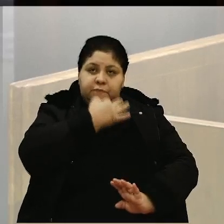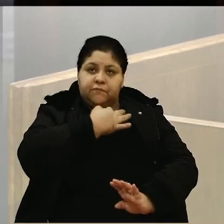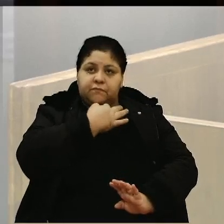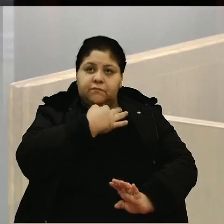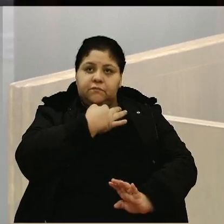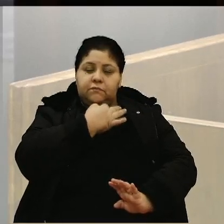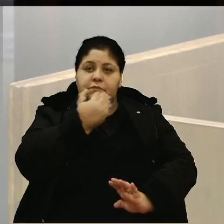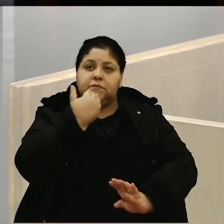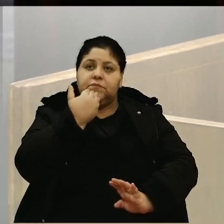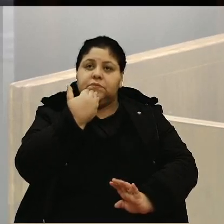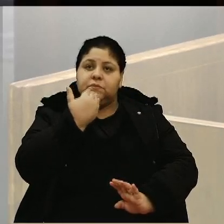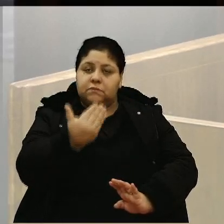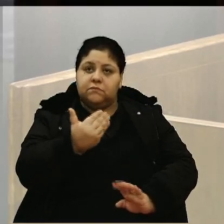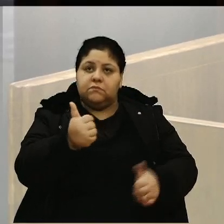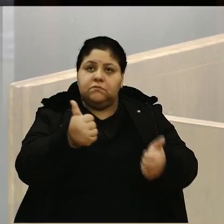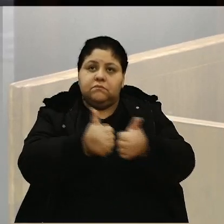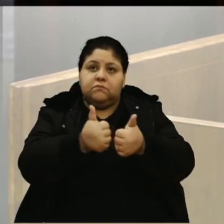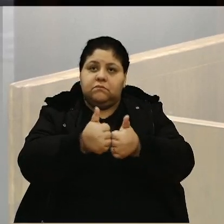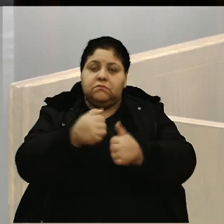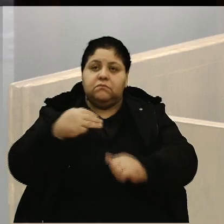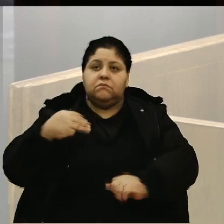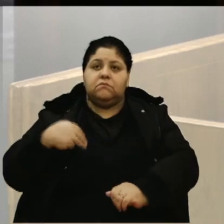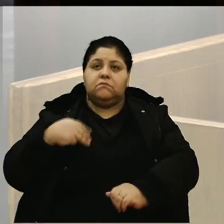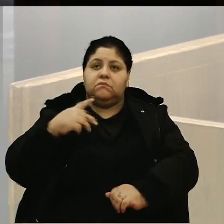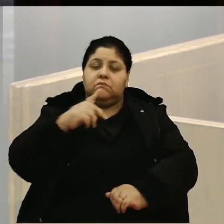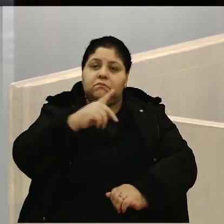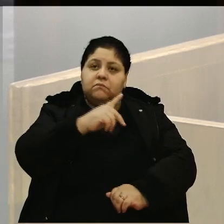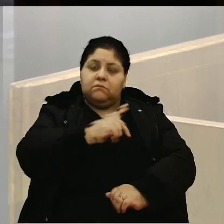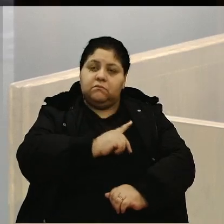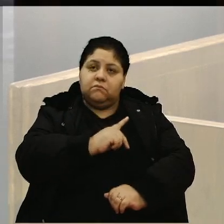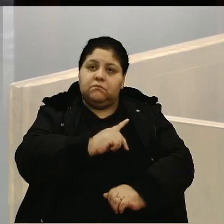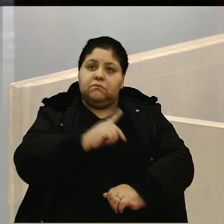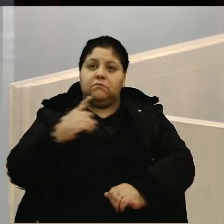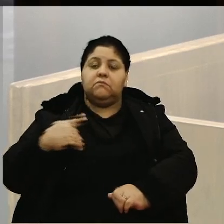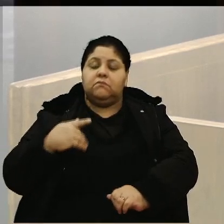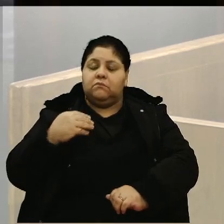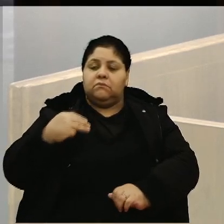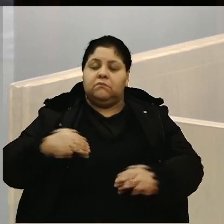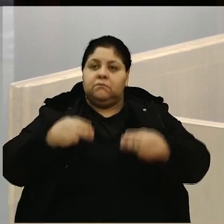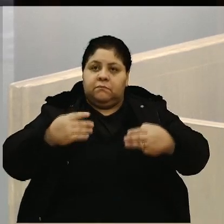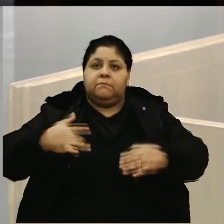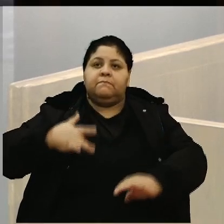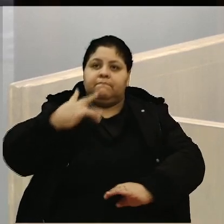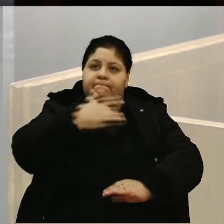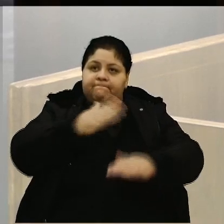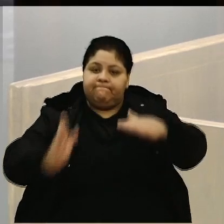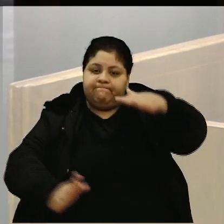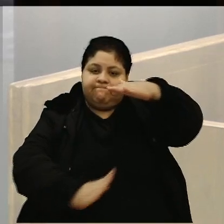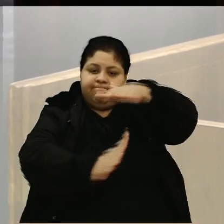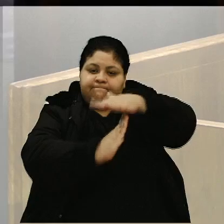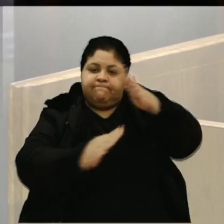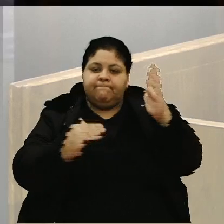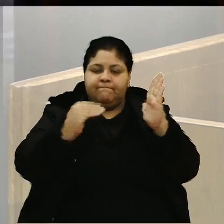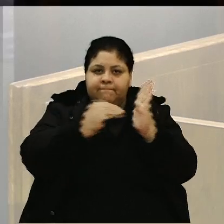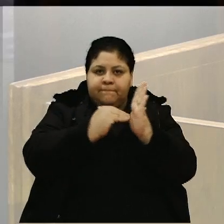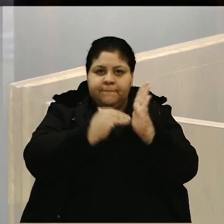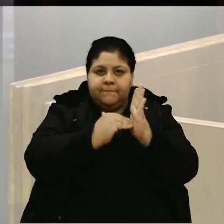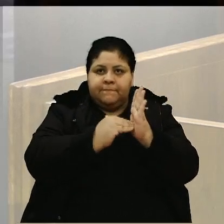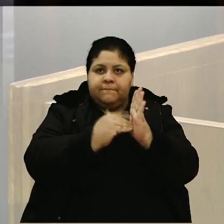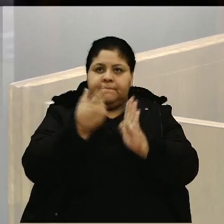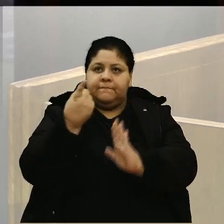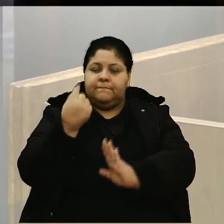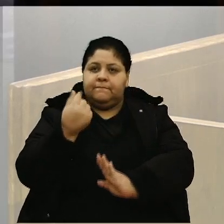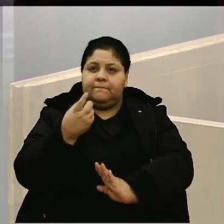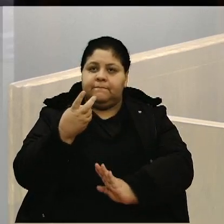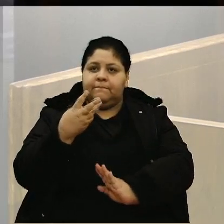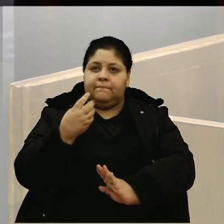que solicita junto ao Ministério da Saúde incremento de recurso financeiro ao teto de média e alta complexidade de MAC no valor de R$